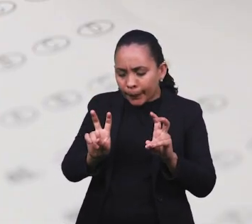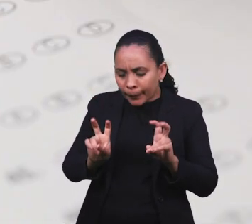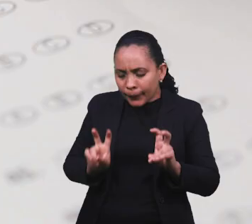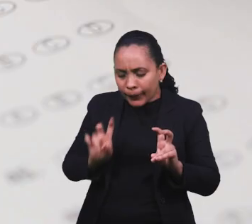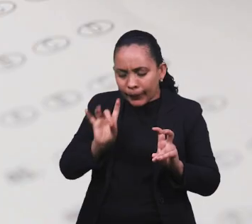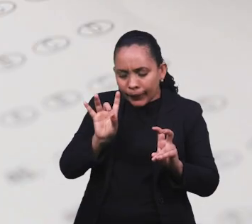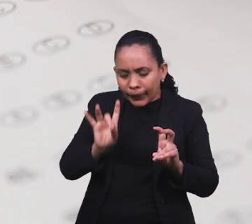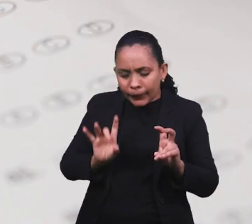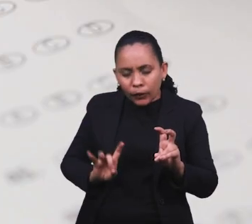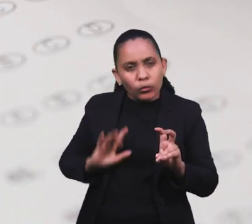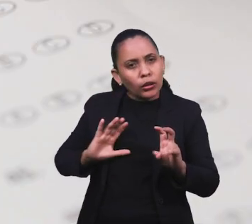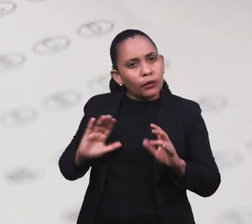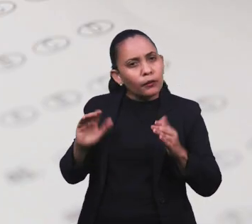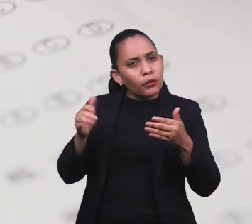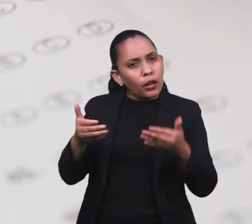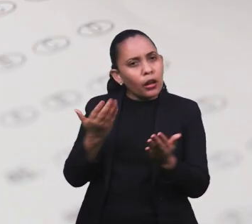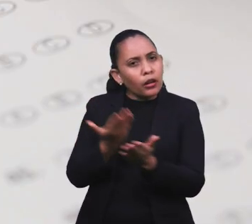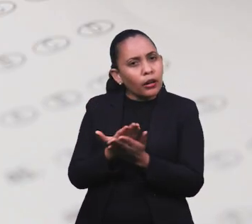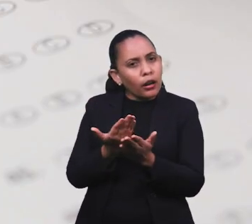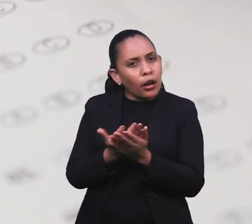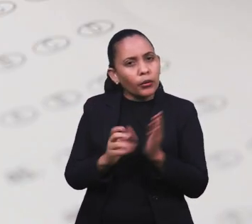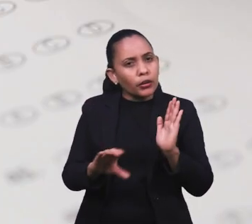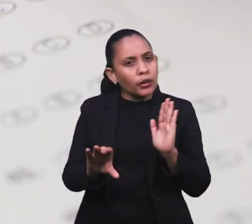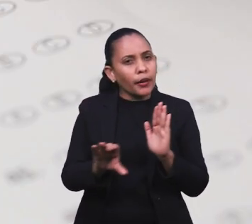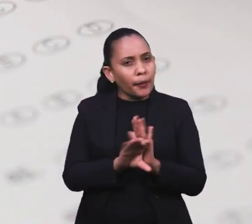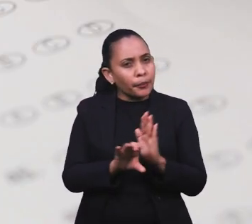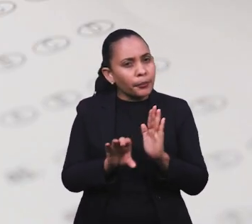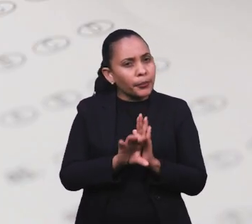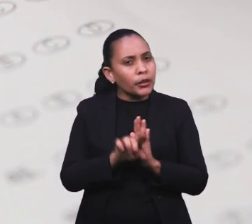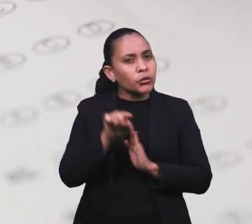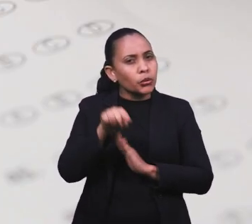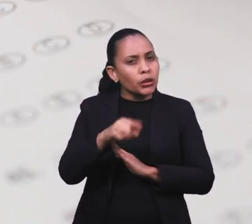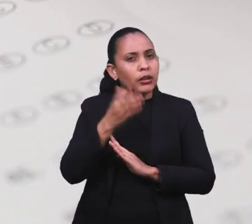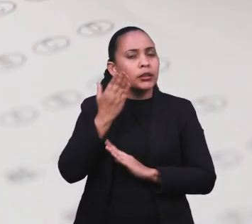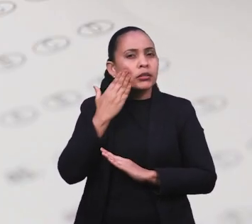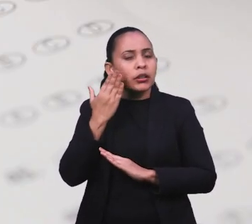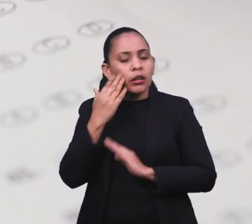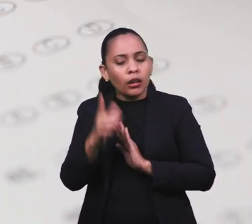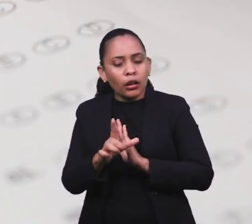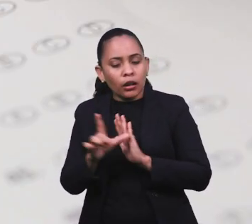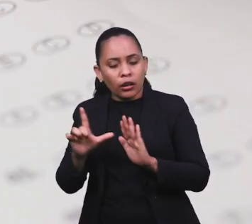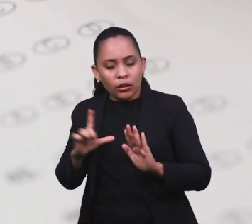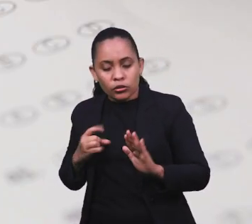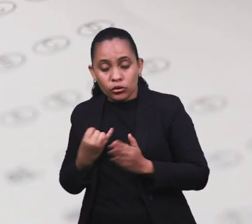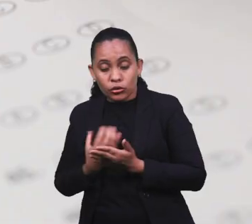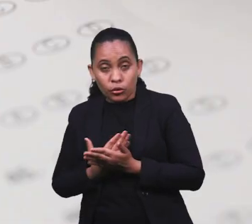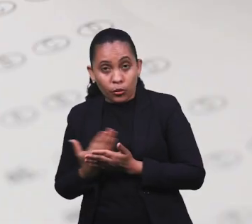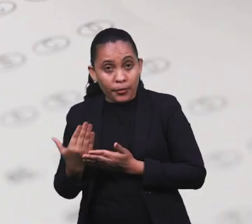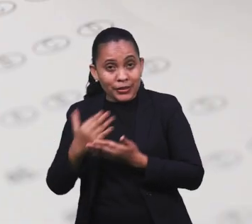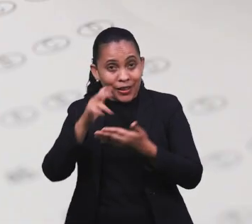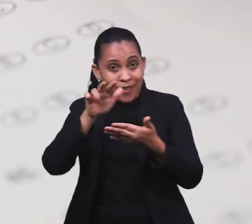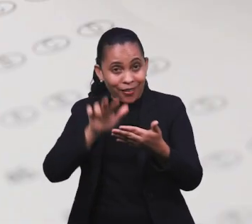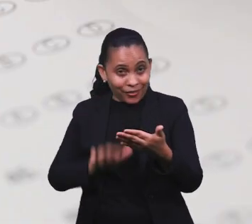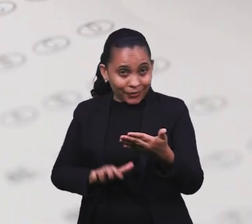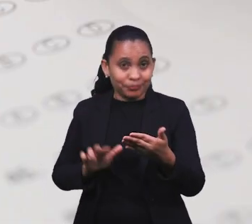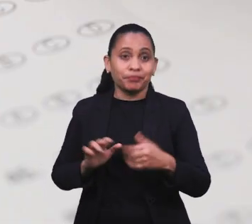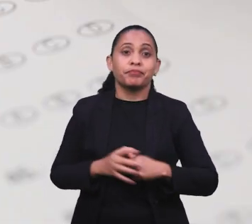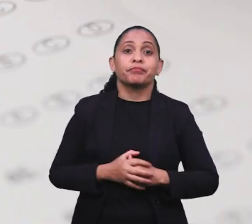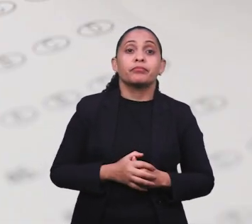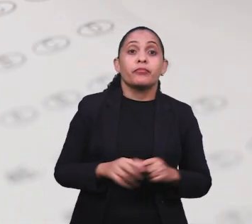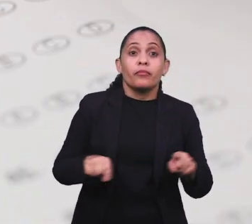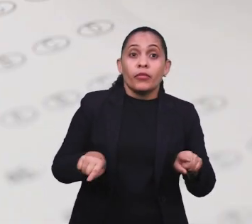aquele tema vai tratar naquela aula, aquele capítulo, passar por ele inteiramente antes mesmo de começar uma leitura,